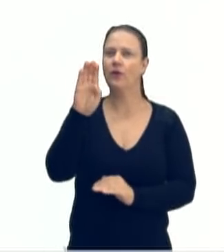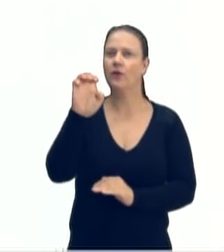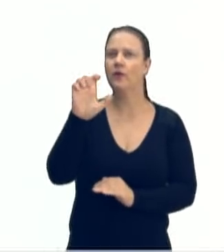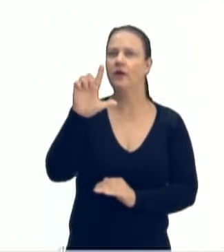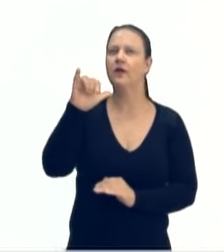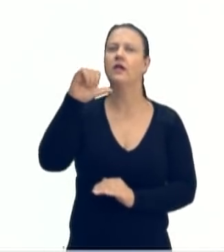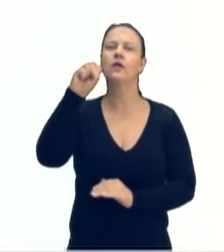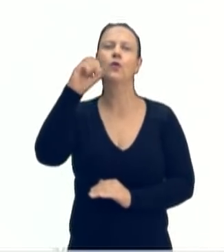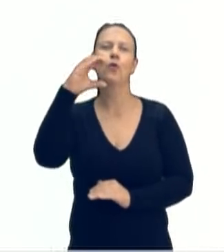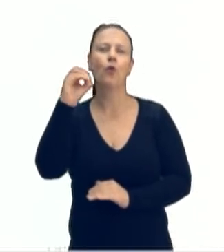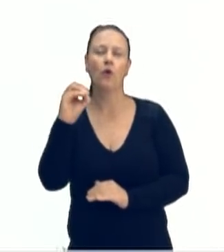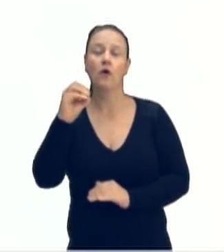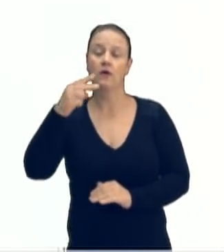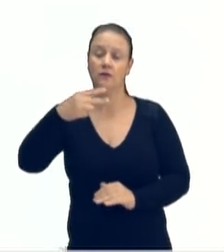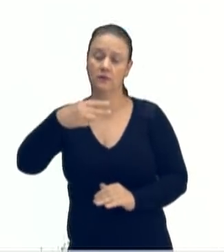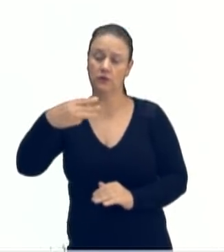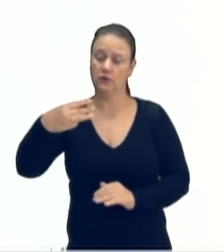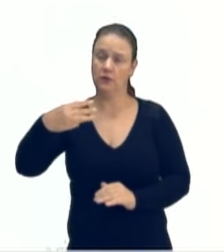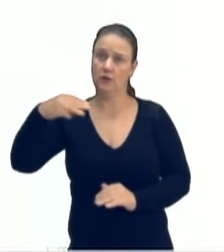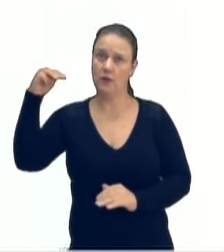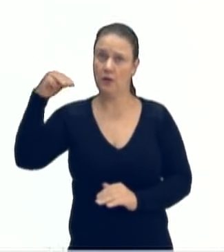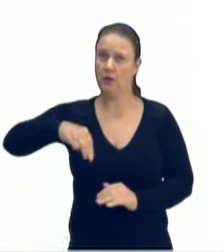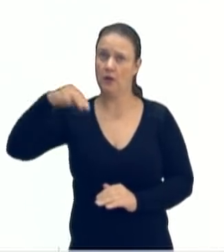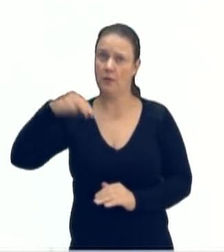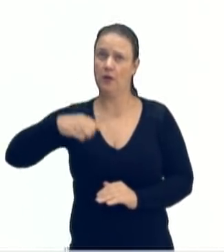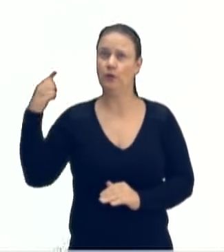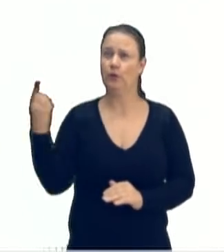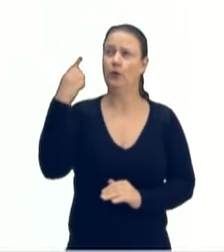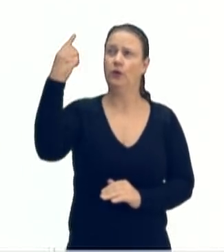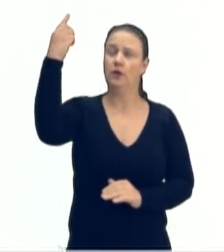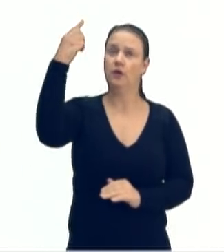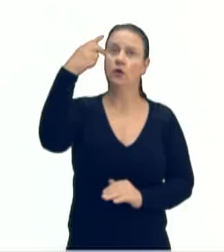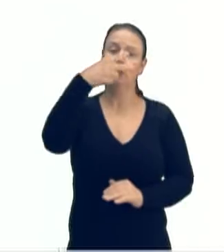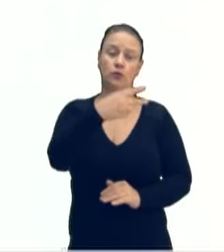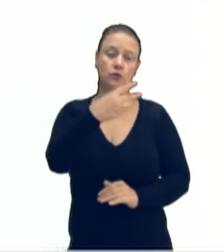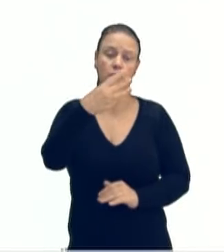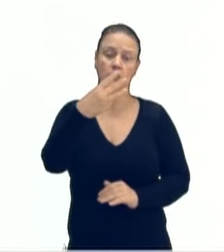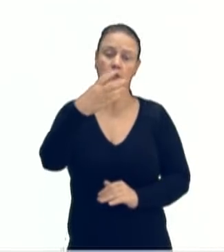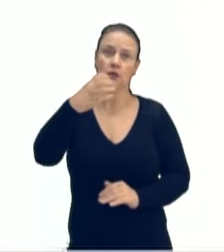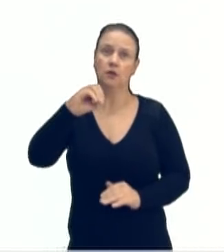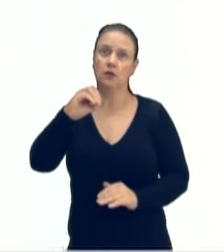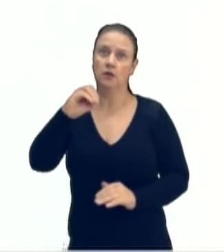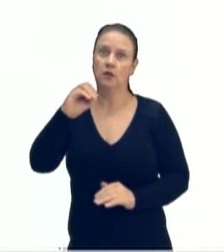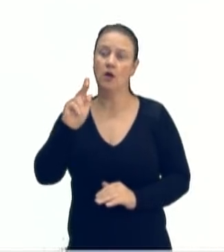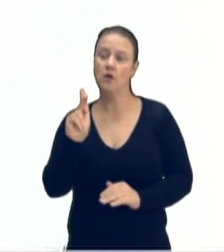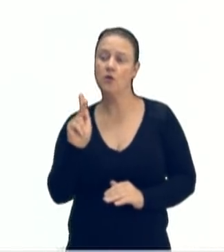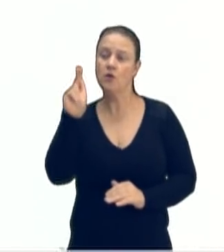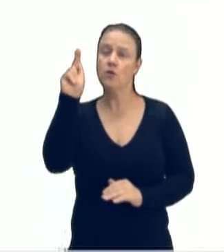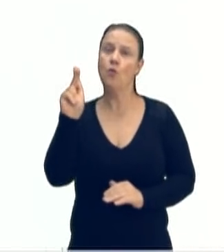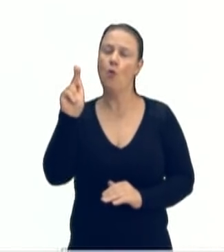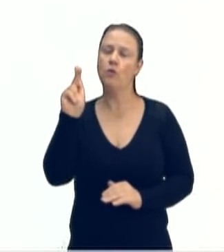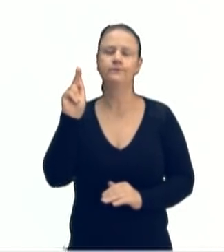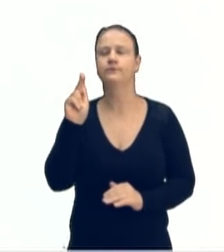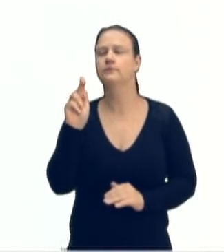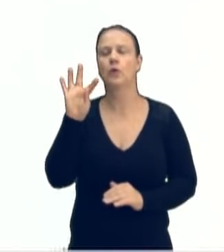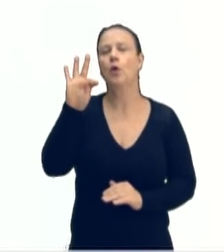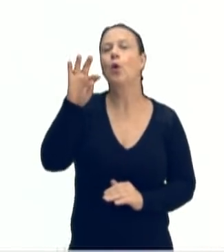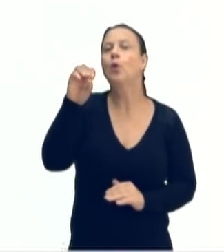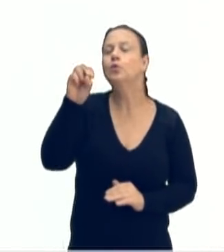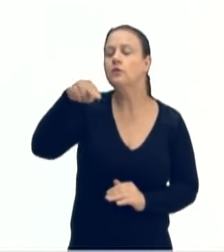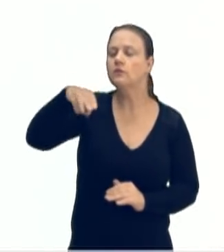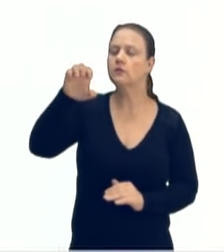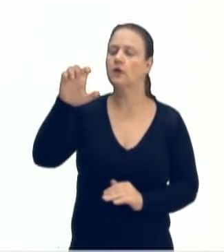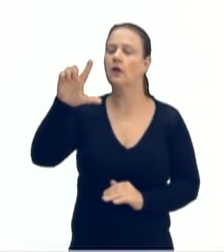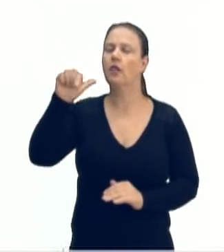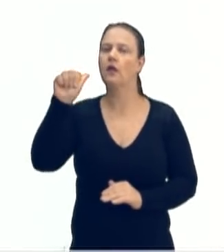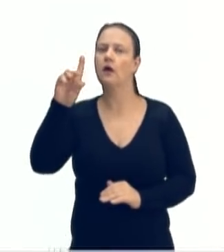metros de altura, 230 toneladas. Essa peça foi remontada em Paris, na França, na Europa,